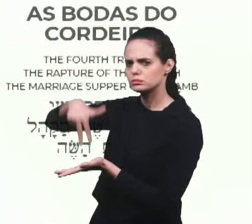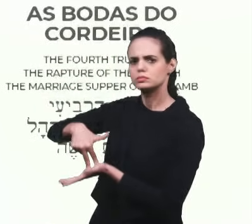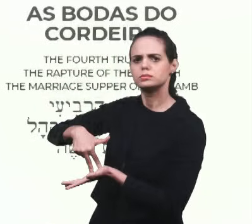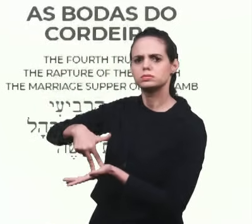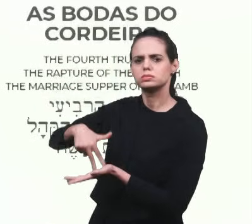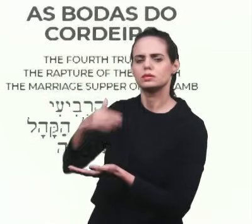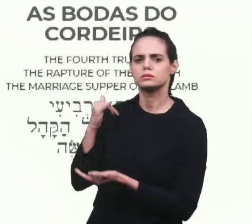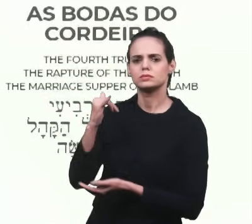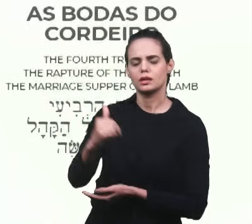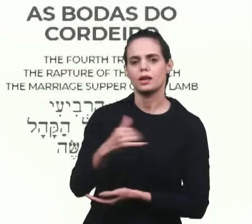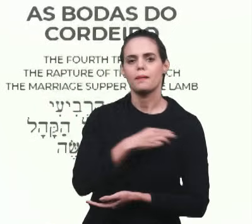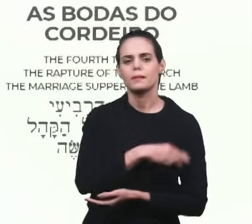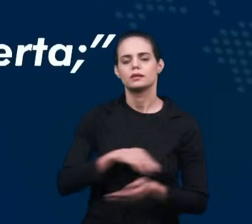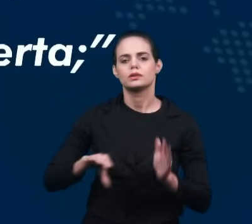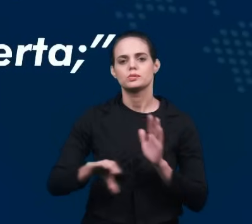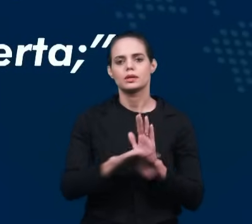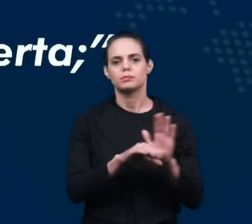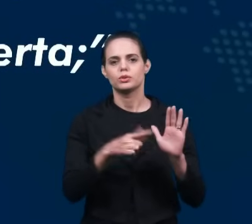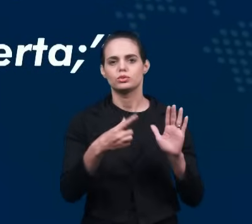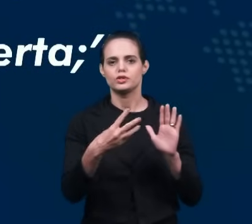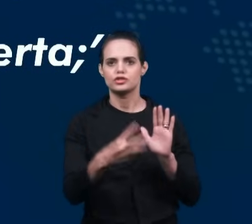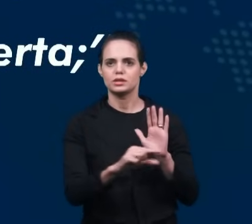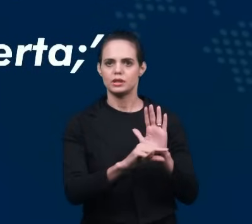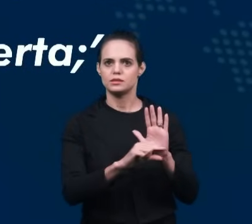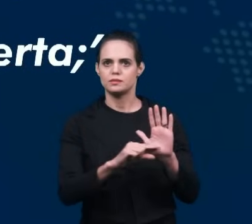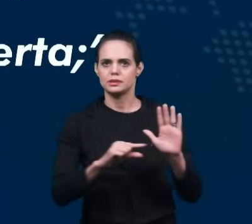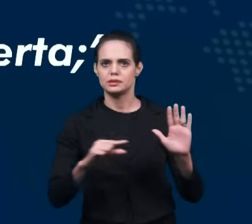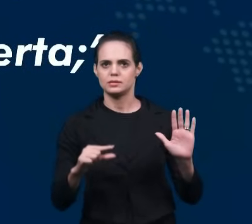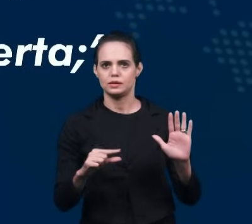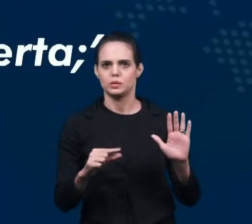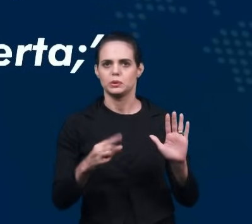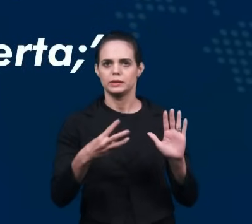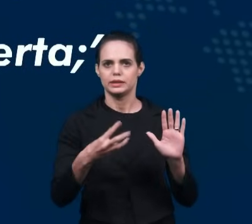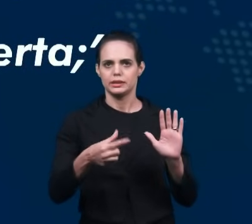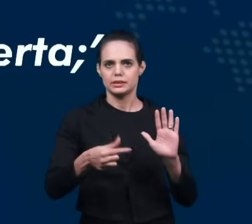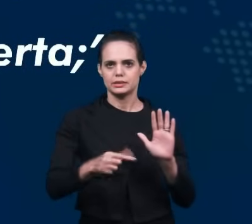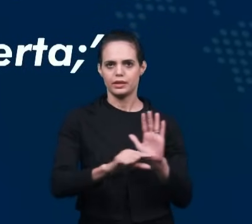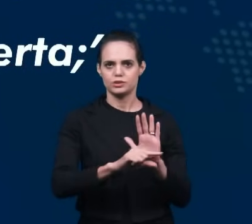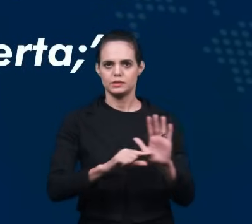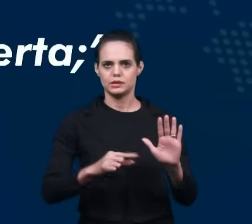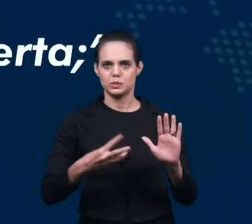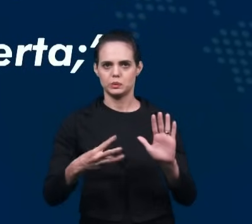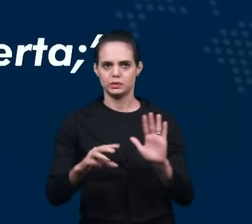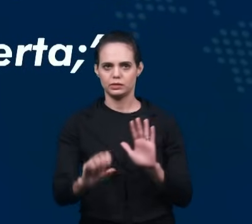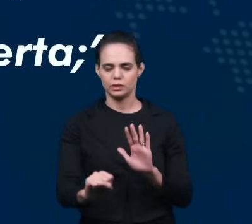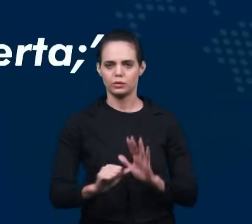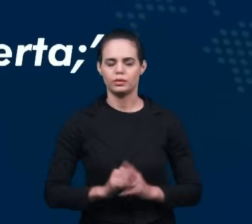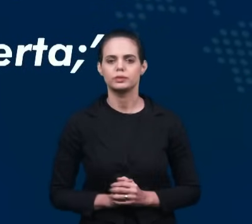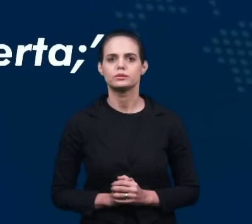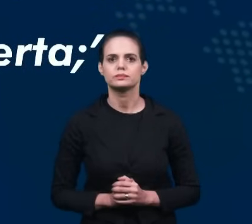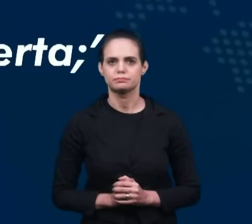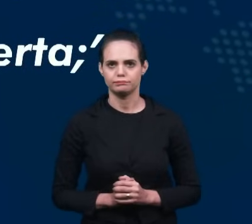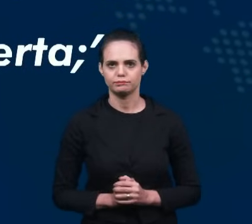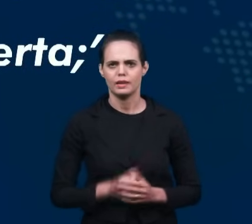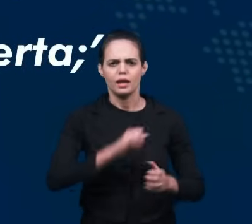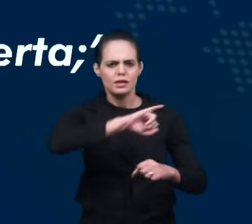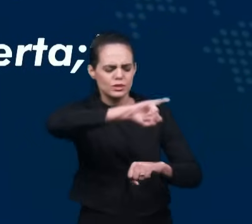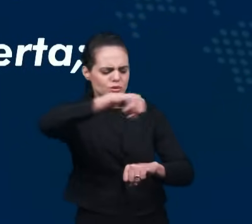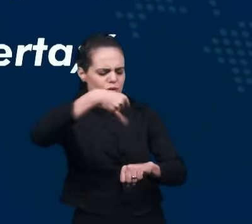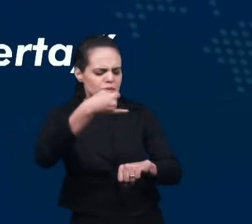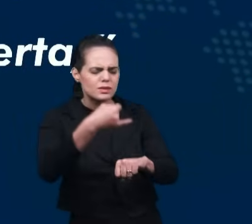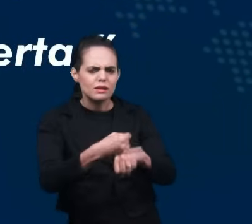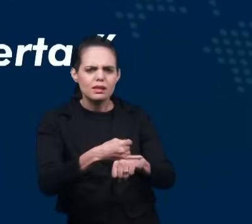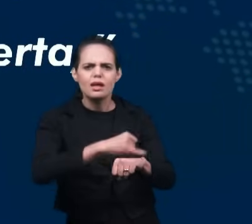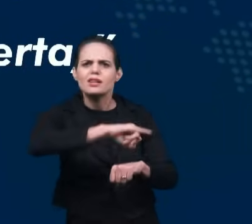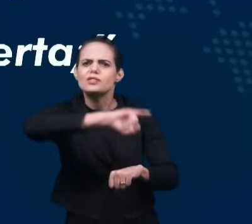Mateus 23, 37 e 38, vamos ler? Mateus 27, Jerusalém, Jerusalém,